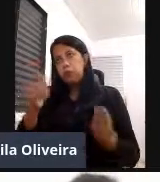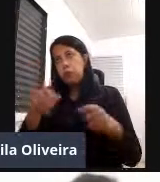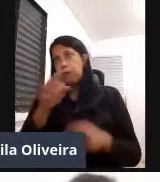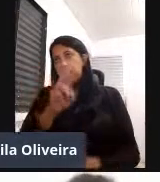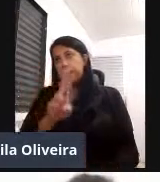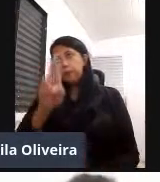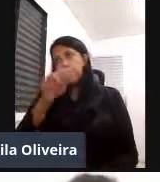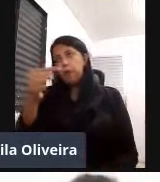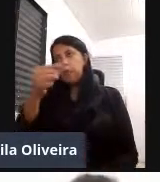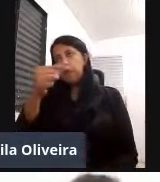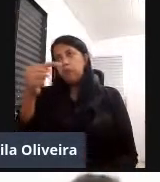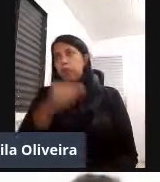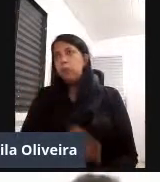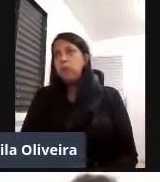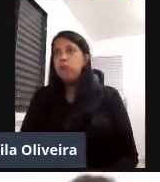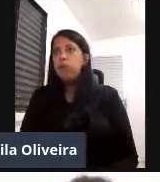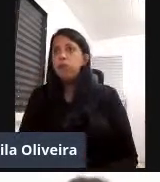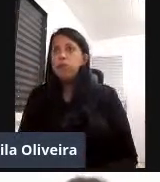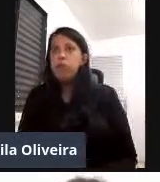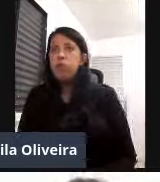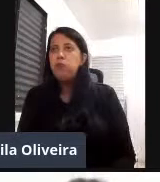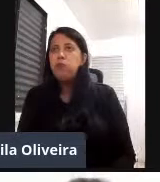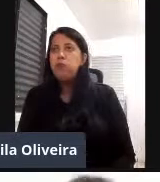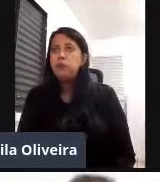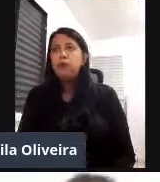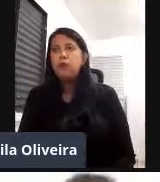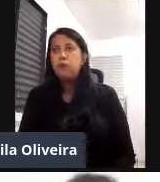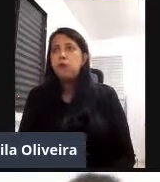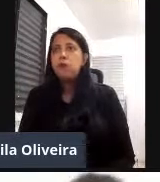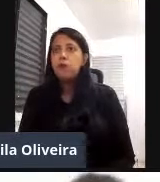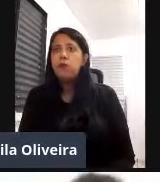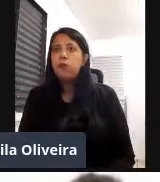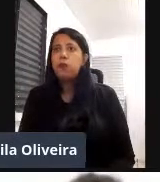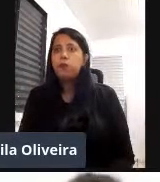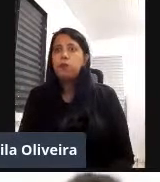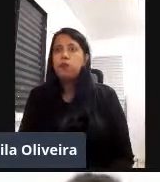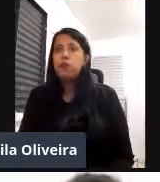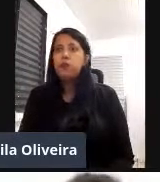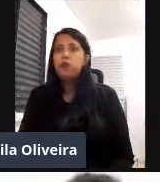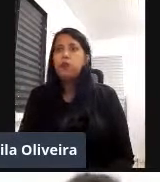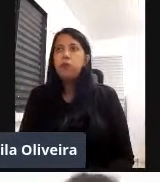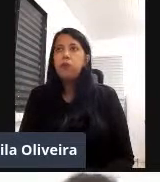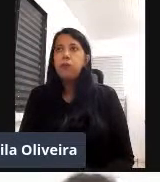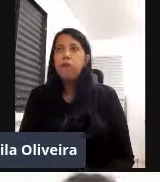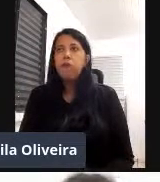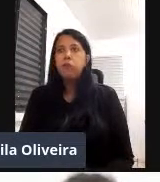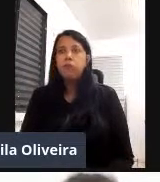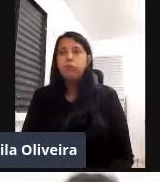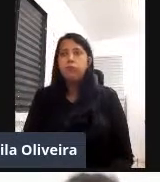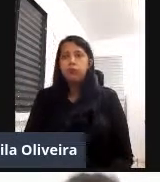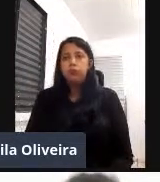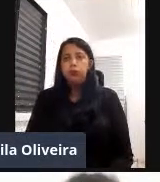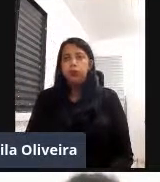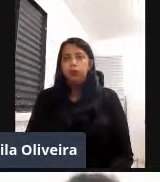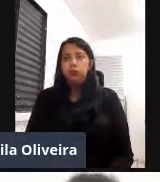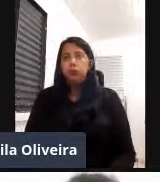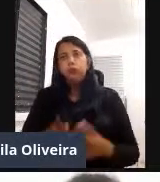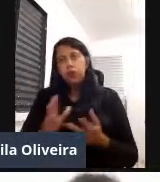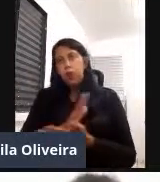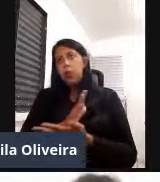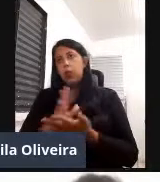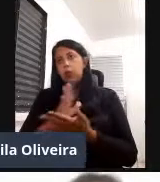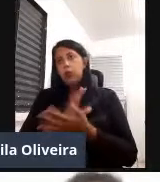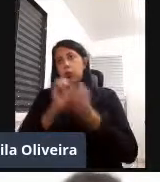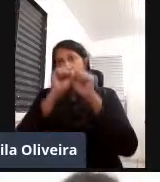forma, né? OR, ou então OU. Para alguns sistemas, a gente pode estar